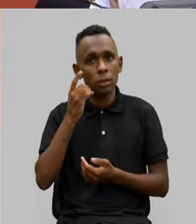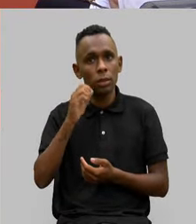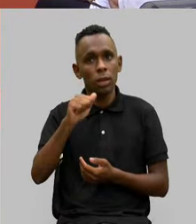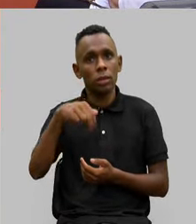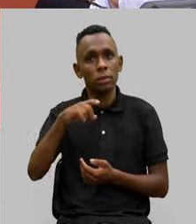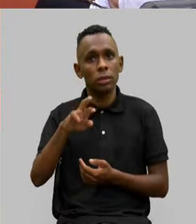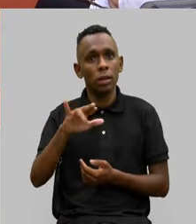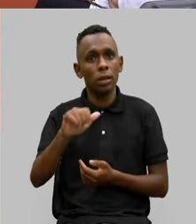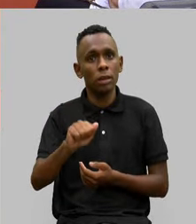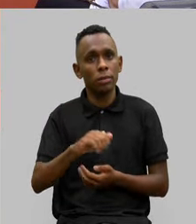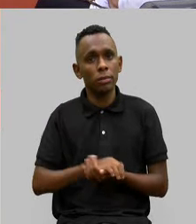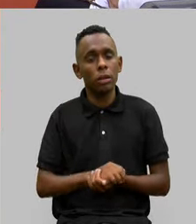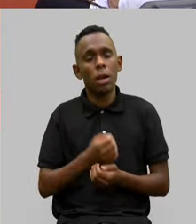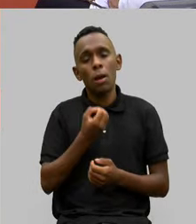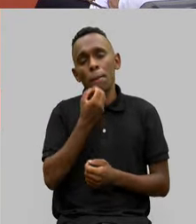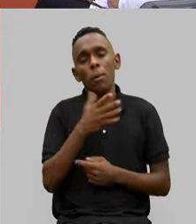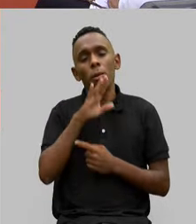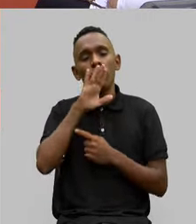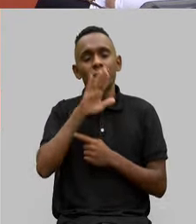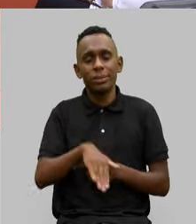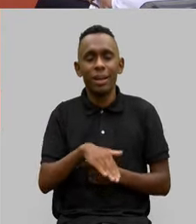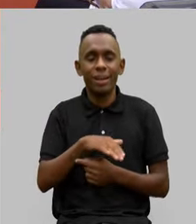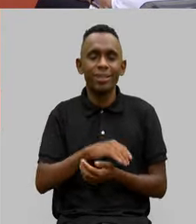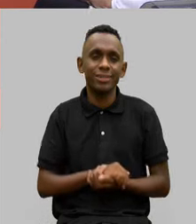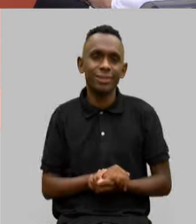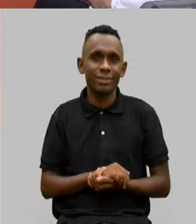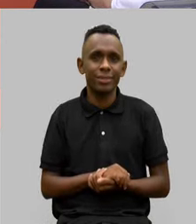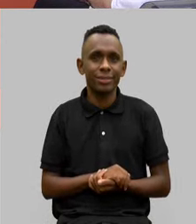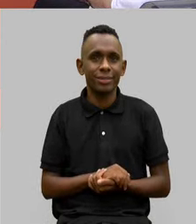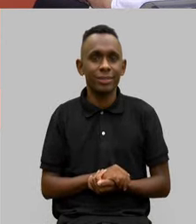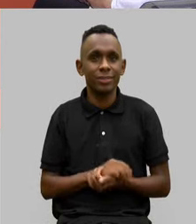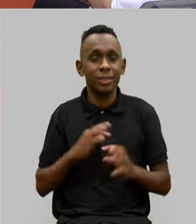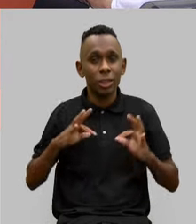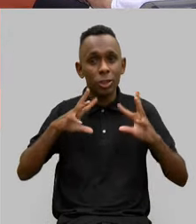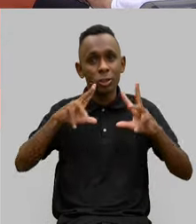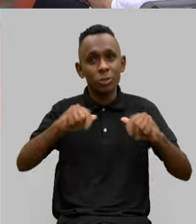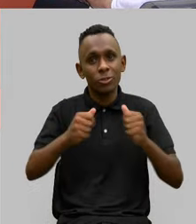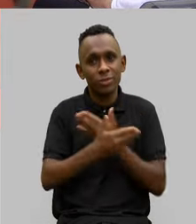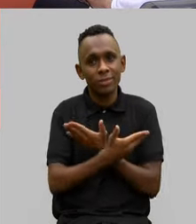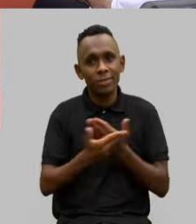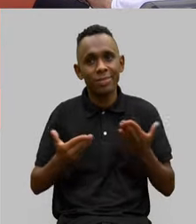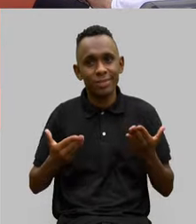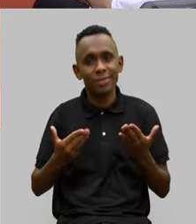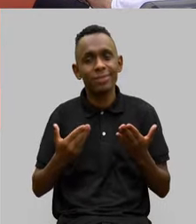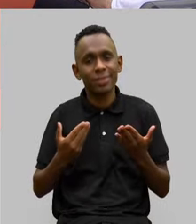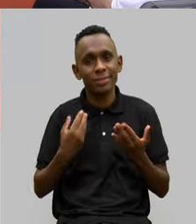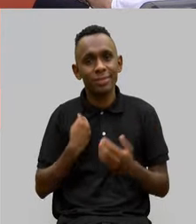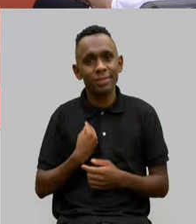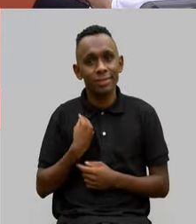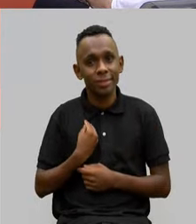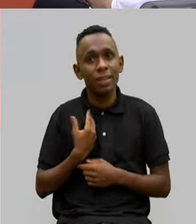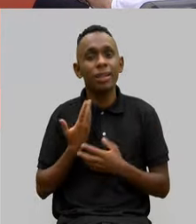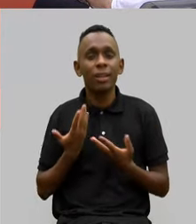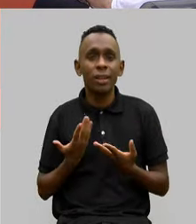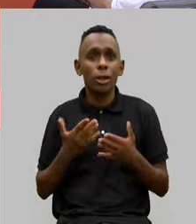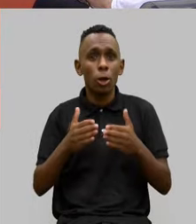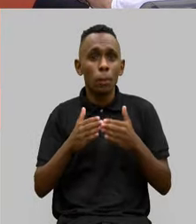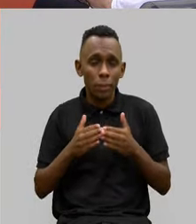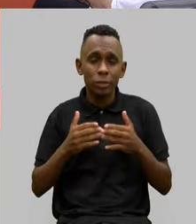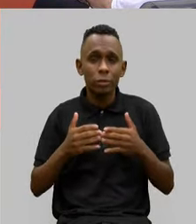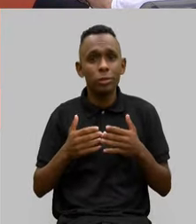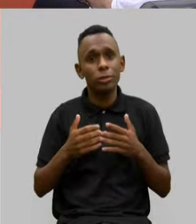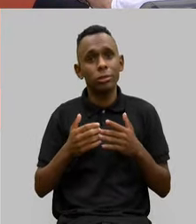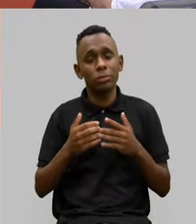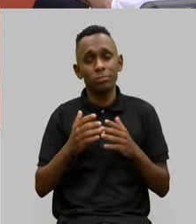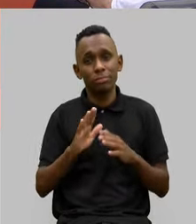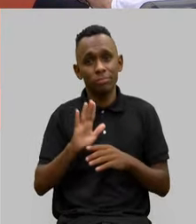Jesus Boa tarde a todas as pessoas eh pedi pela ordem para